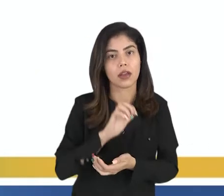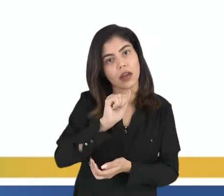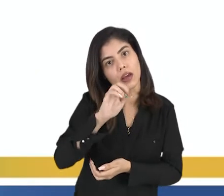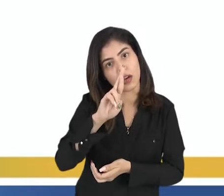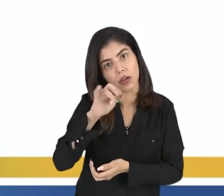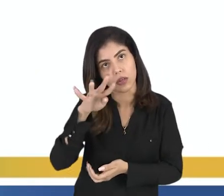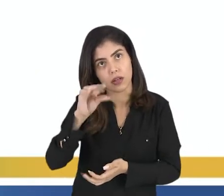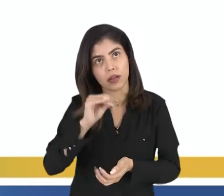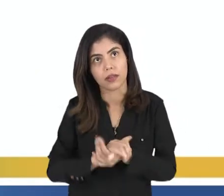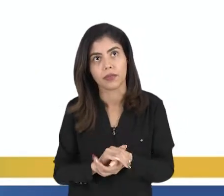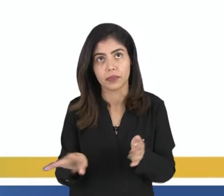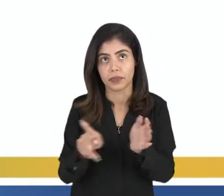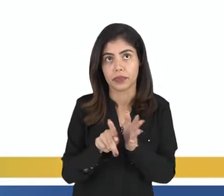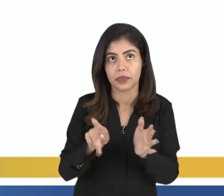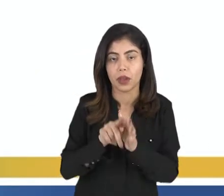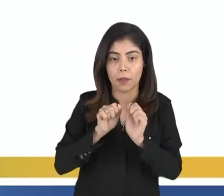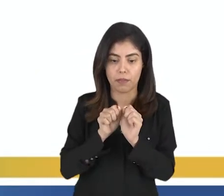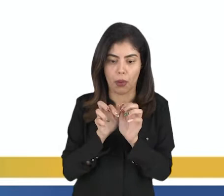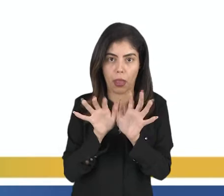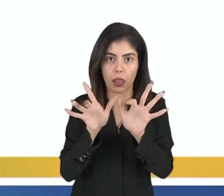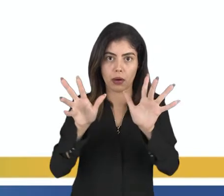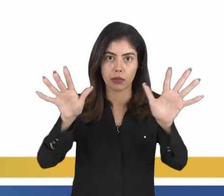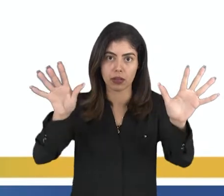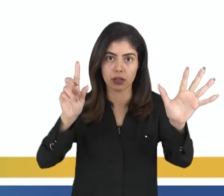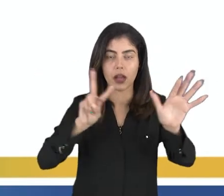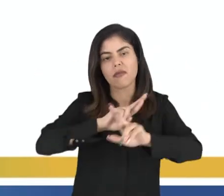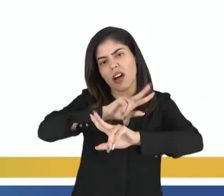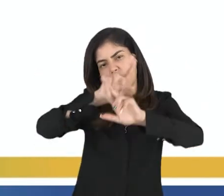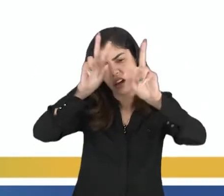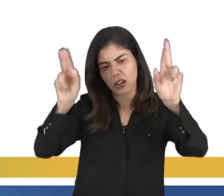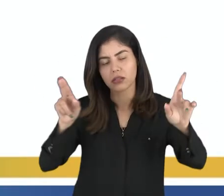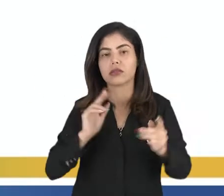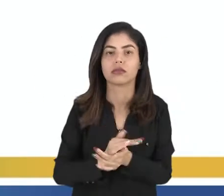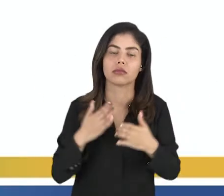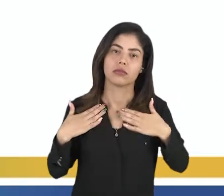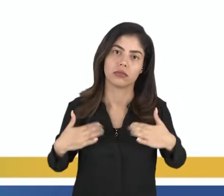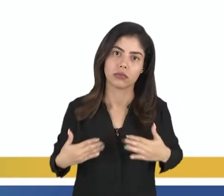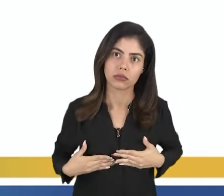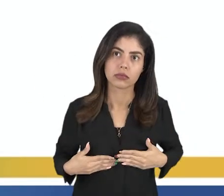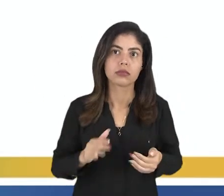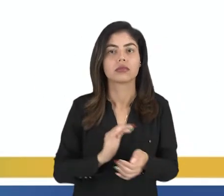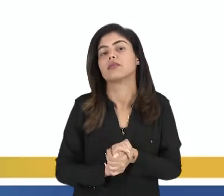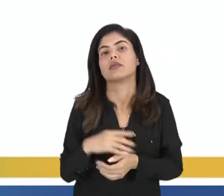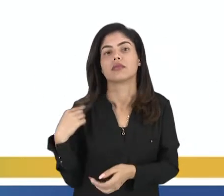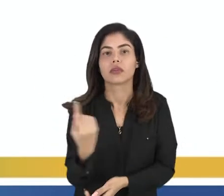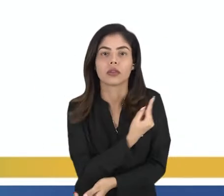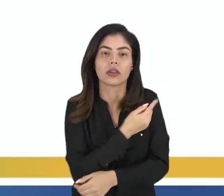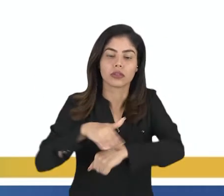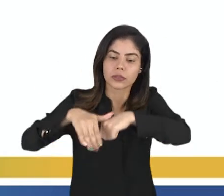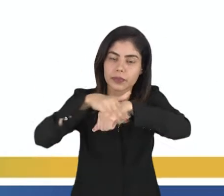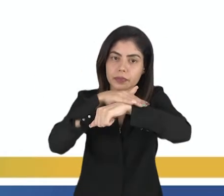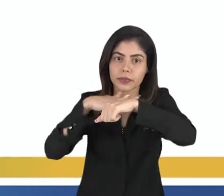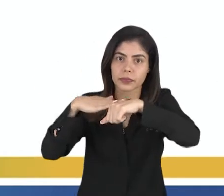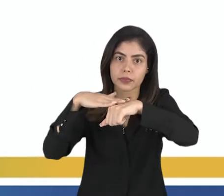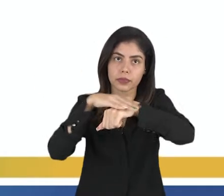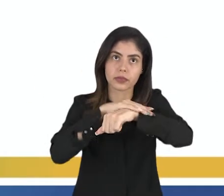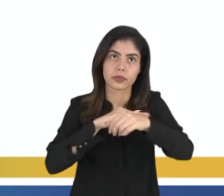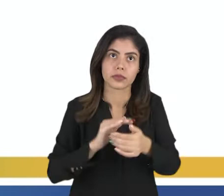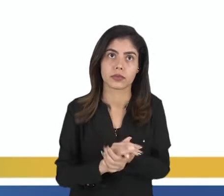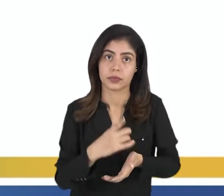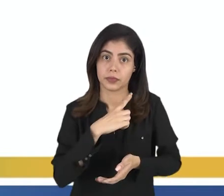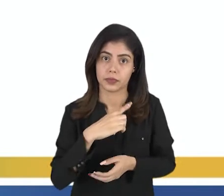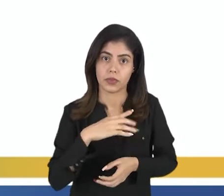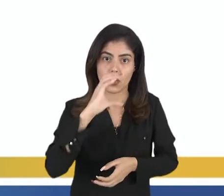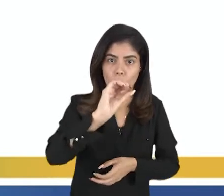chamamos de aorta. Essa artéria ela se ramifica, ela leva o sangue para diferentes partes do corpo, irriga os nossos tecidos e